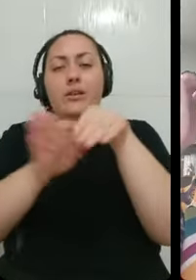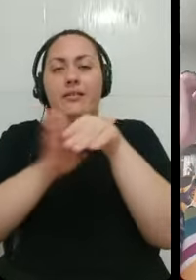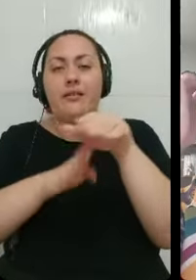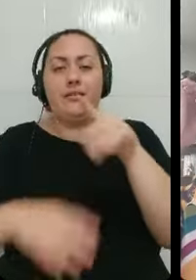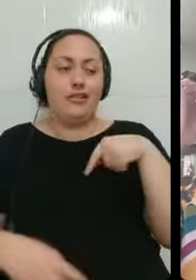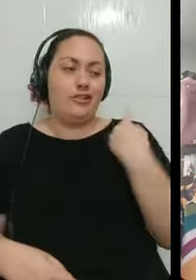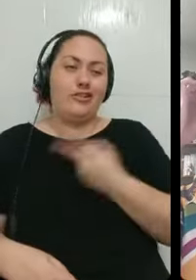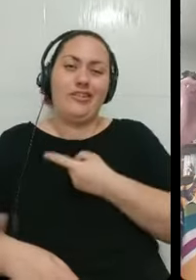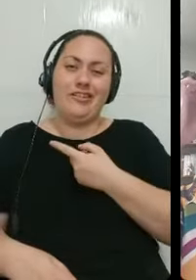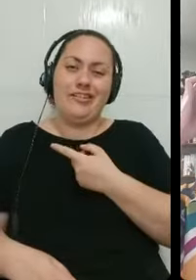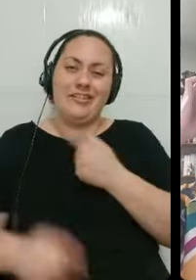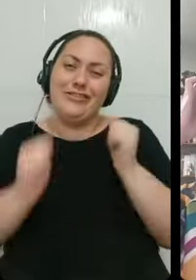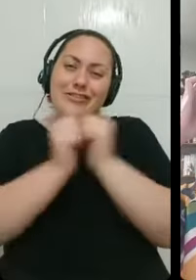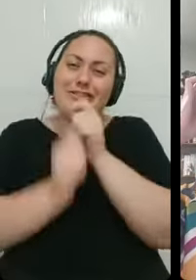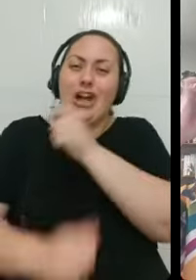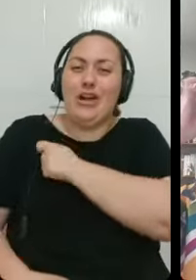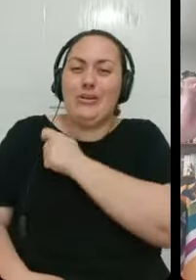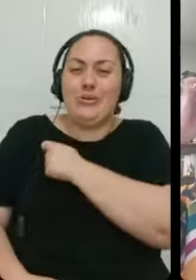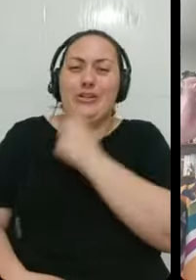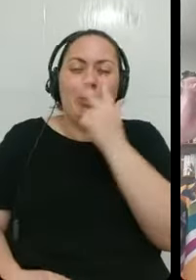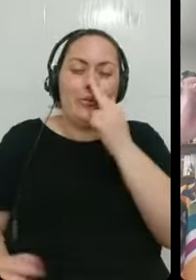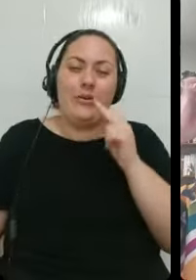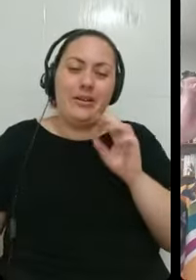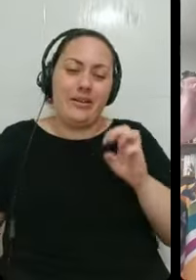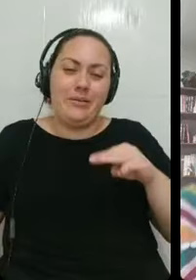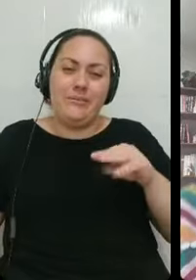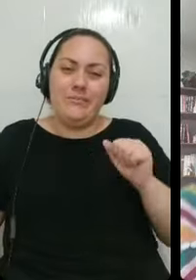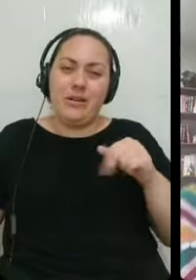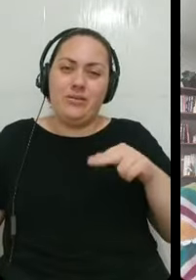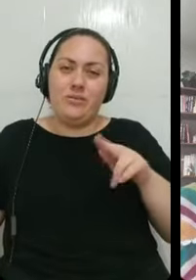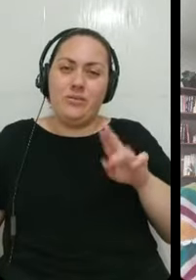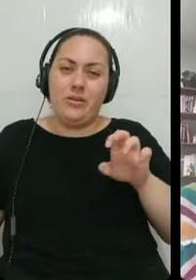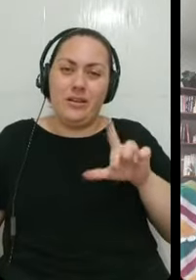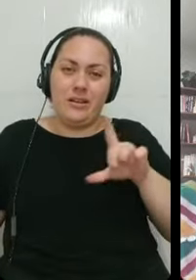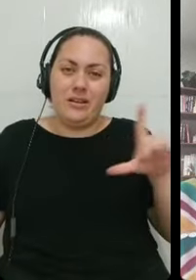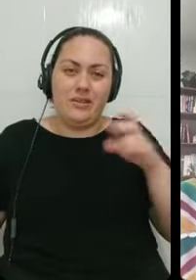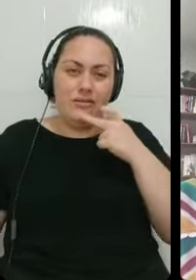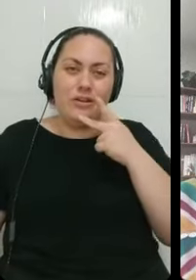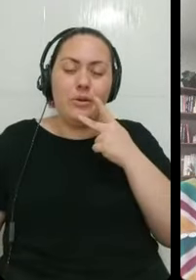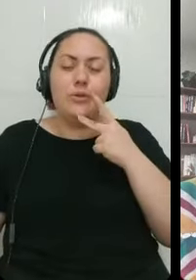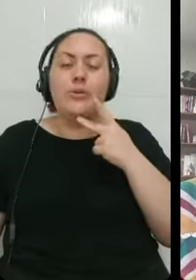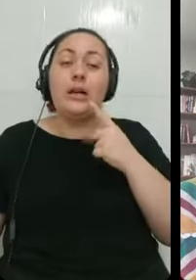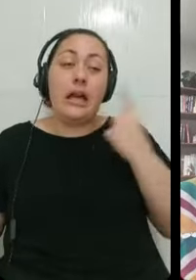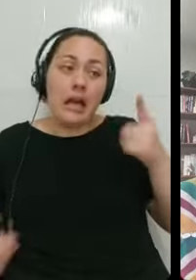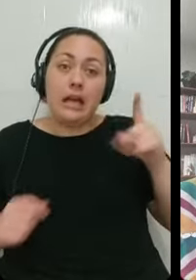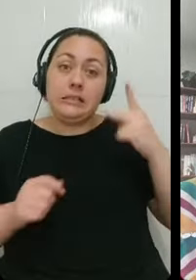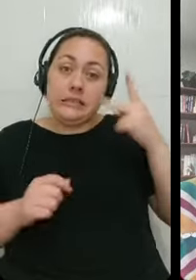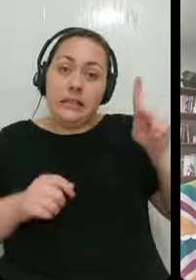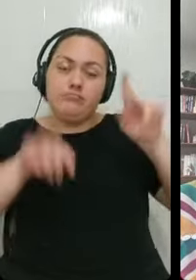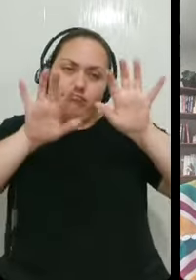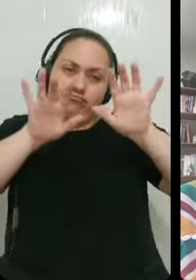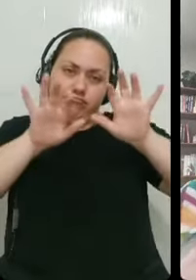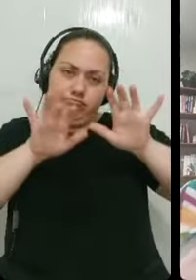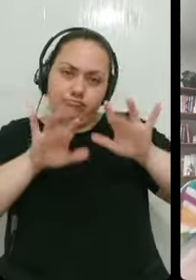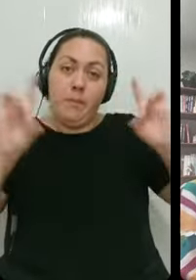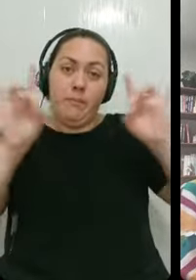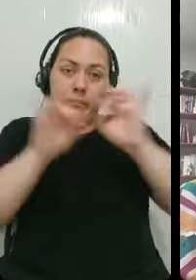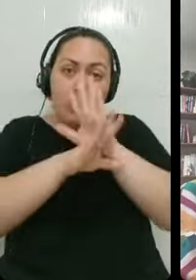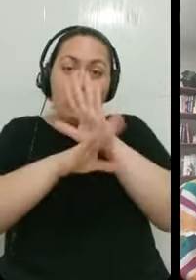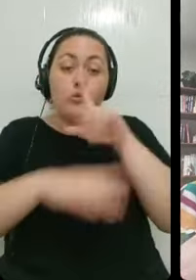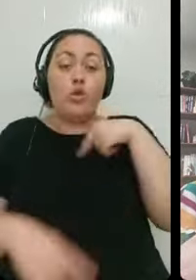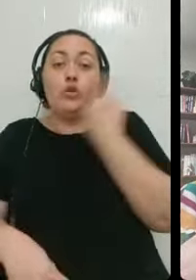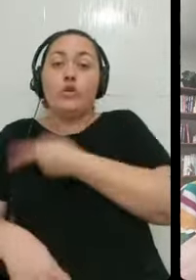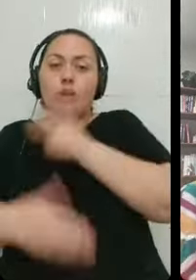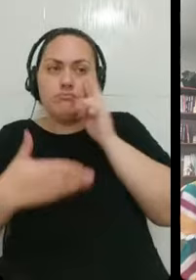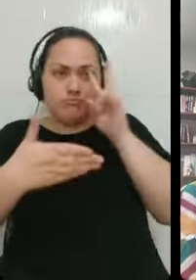A Emanuele falou que nós revisamos, né, as postagens, né? E de fato, assim, né, tentando